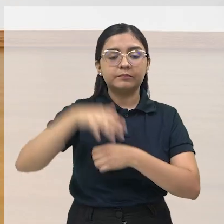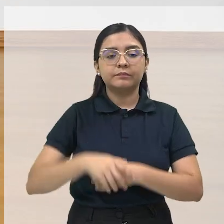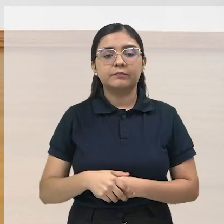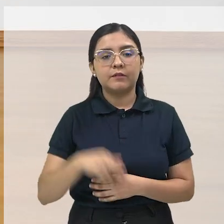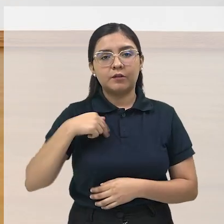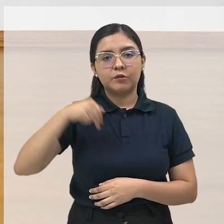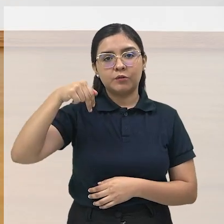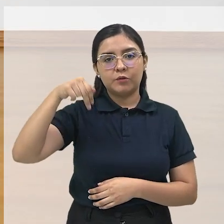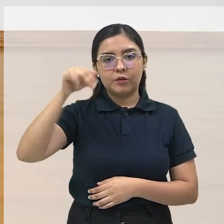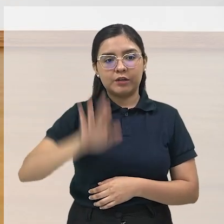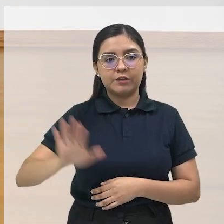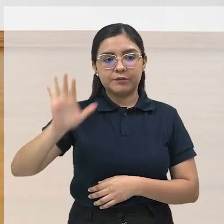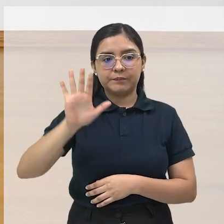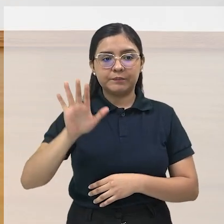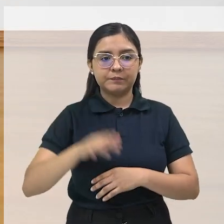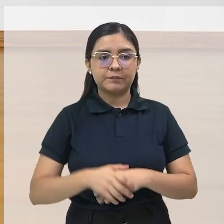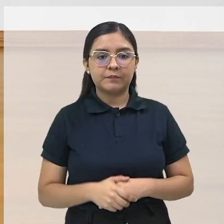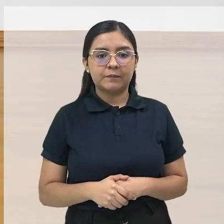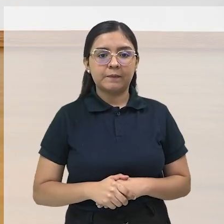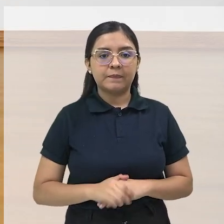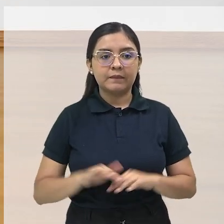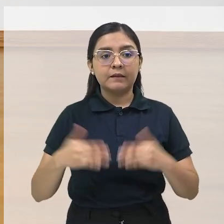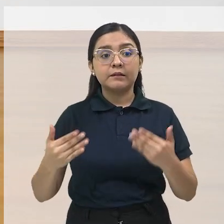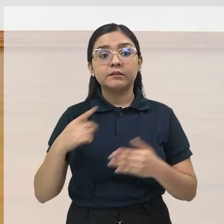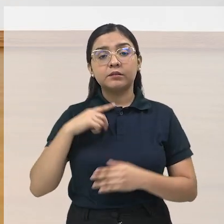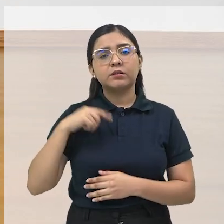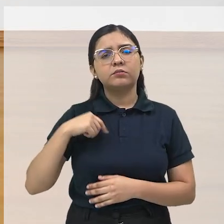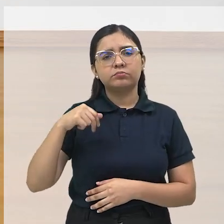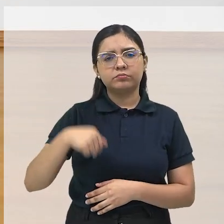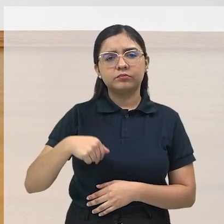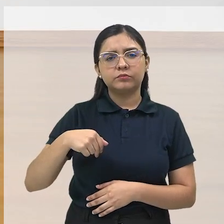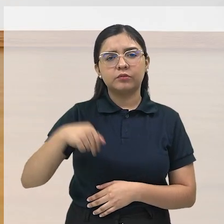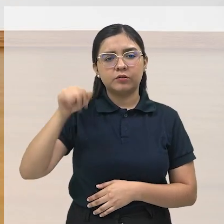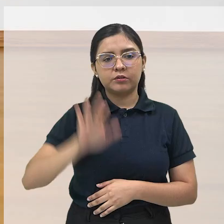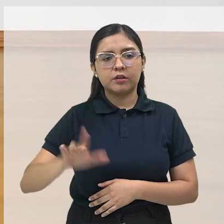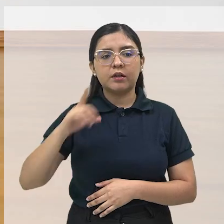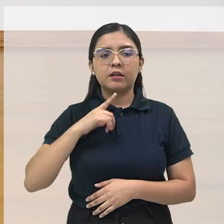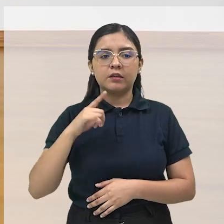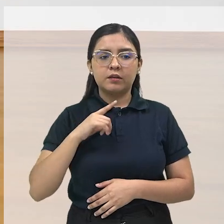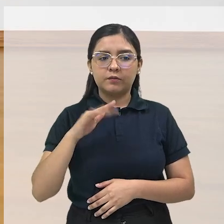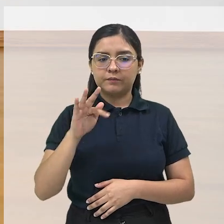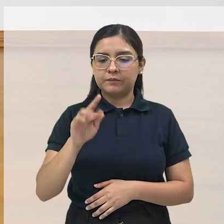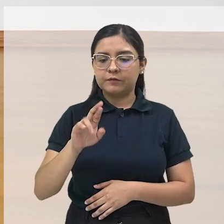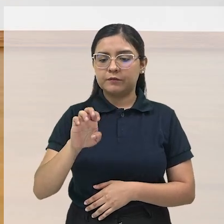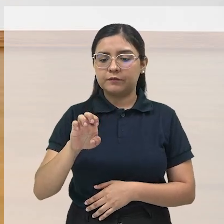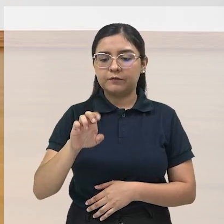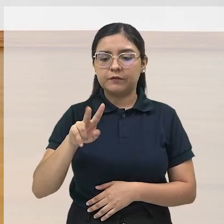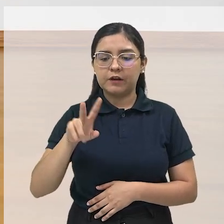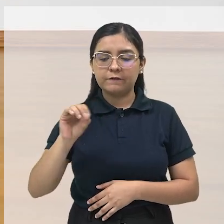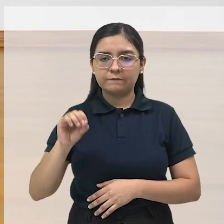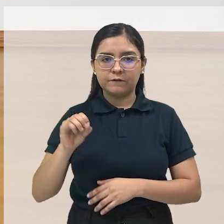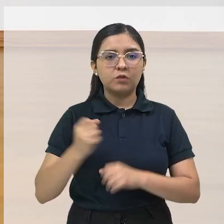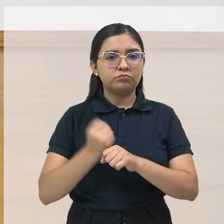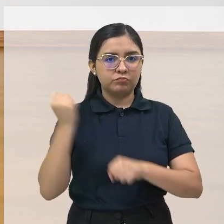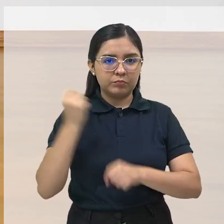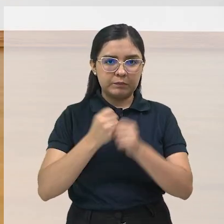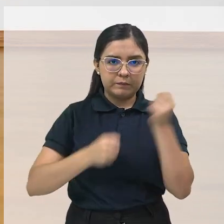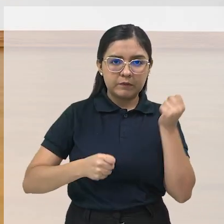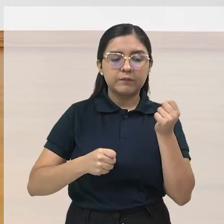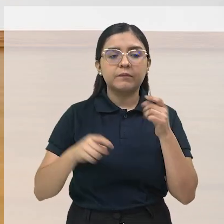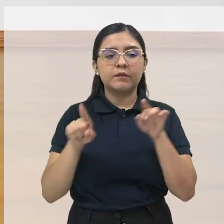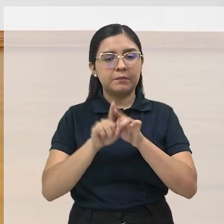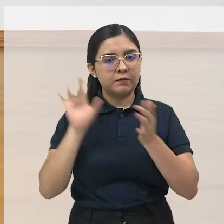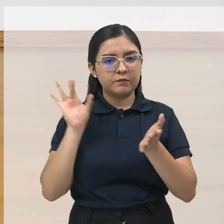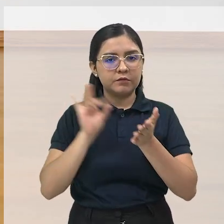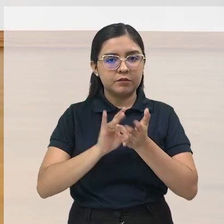região Nordeste. Vamos lá? Na região Nordeste, nós temos o frevo, que o frevo foi